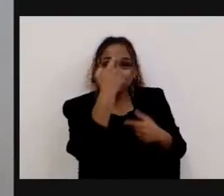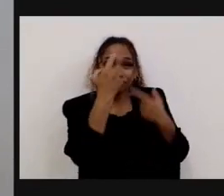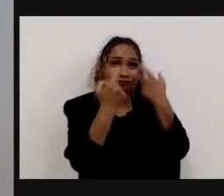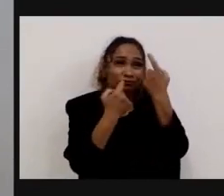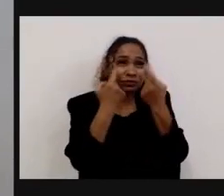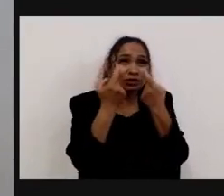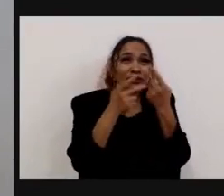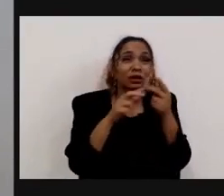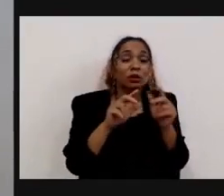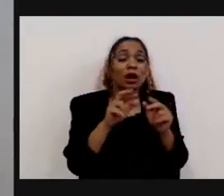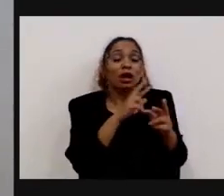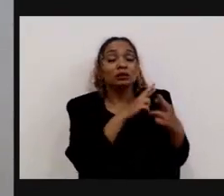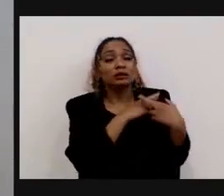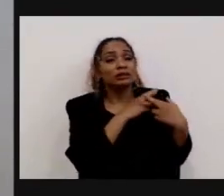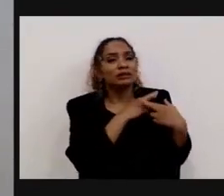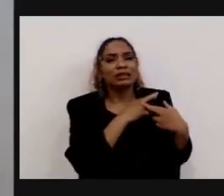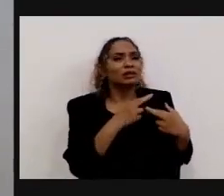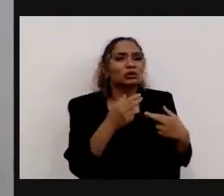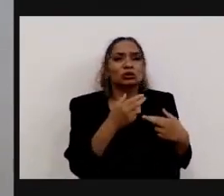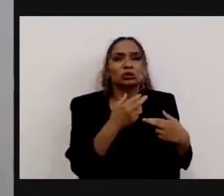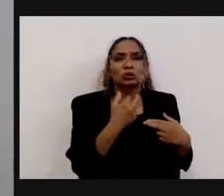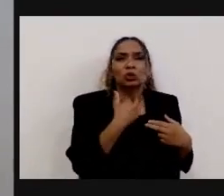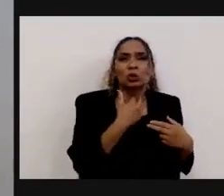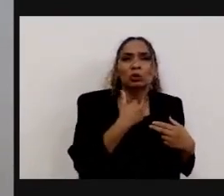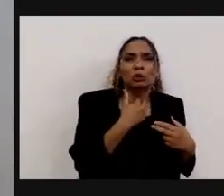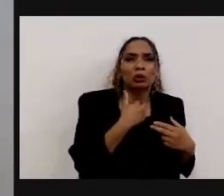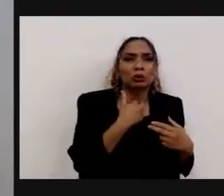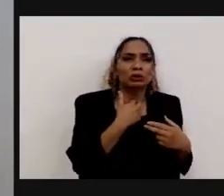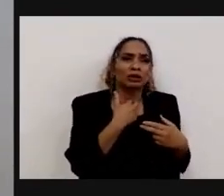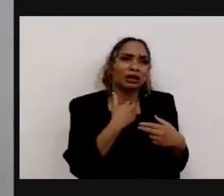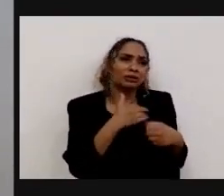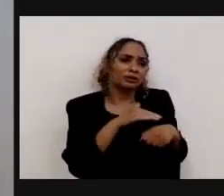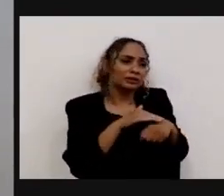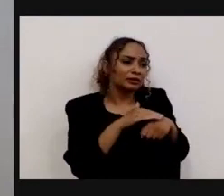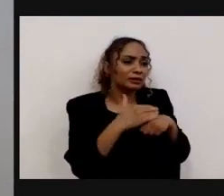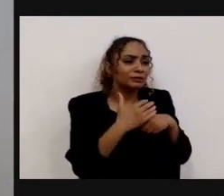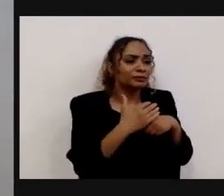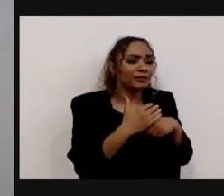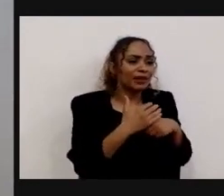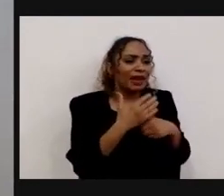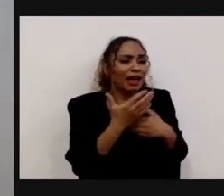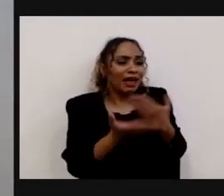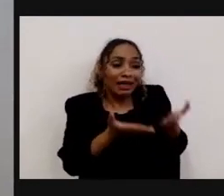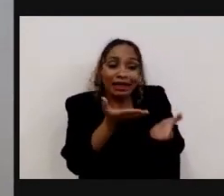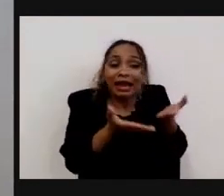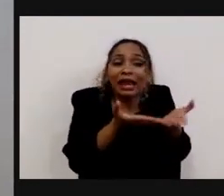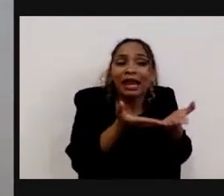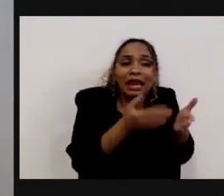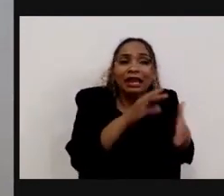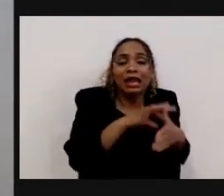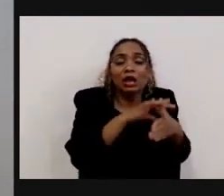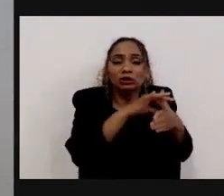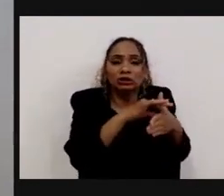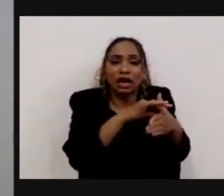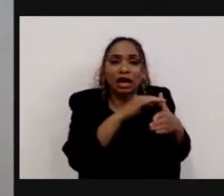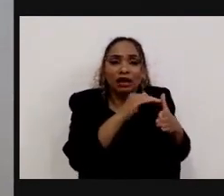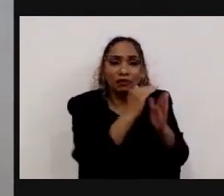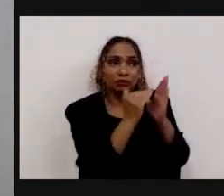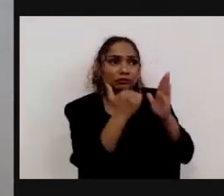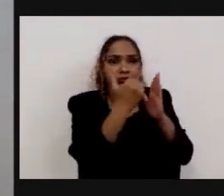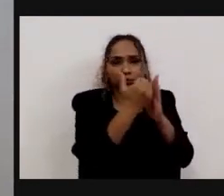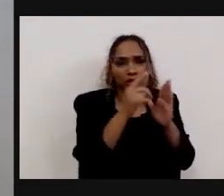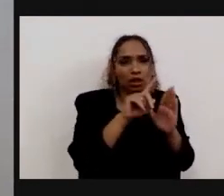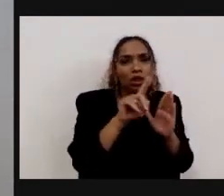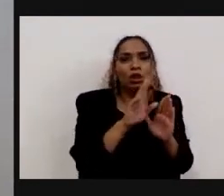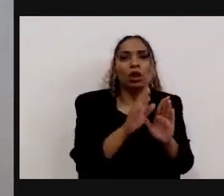pensar então o compromisso não pode ser assim ah eu quero agradar meu chefe para receber uma promoção isso não é possível não setor público Então a gente tem que ter um compromisso